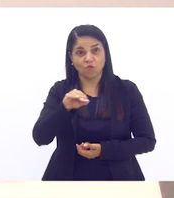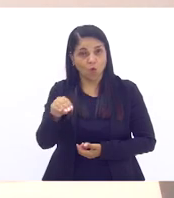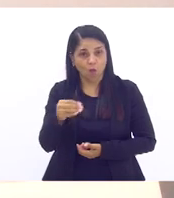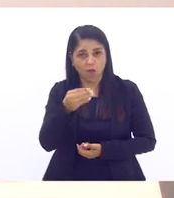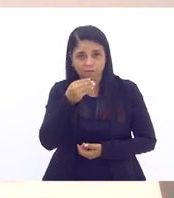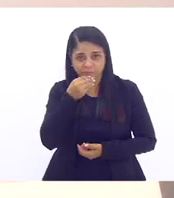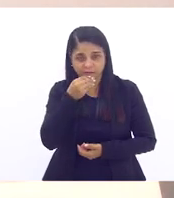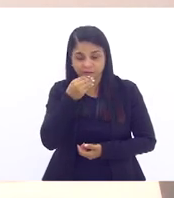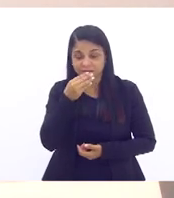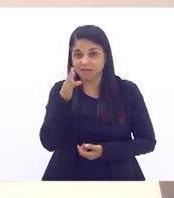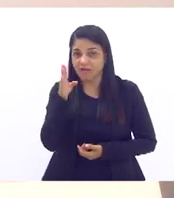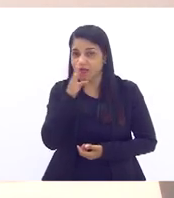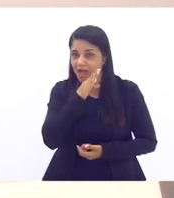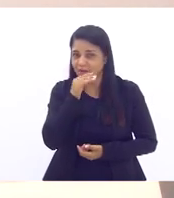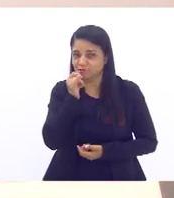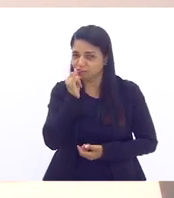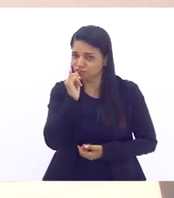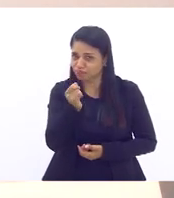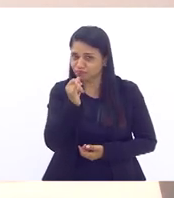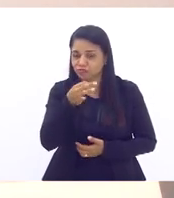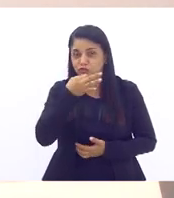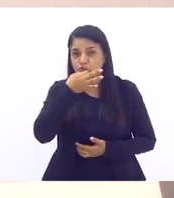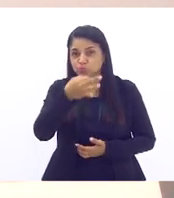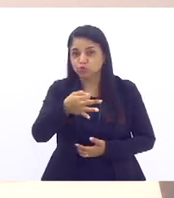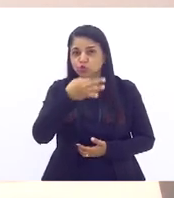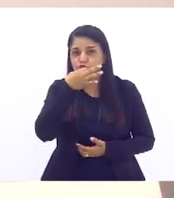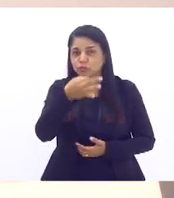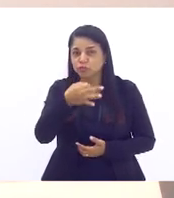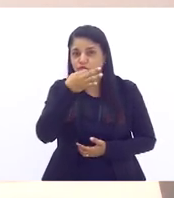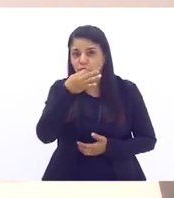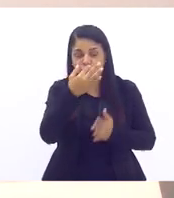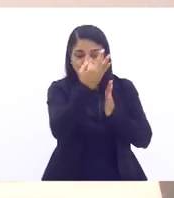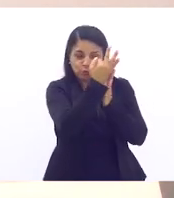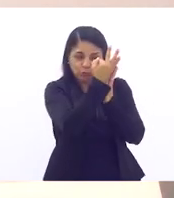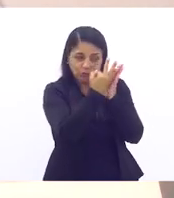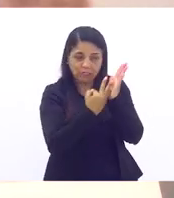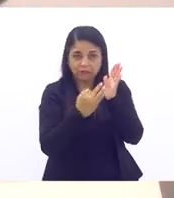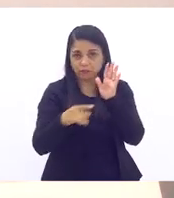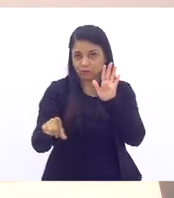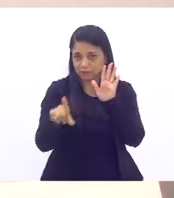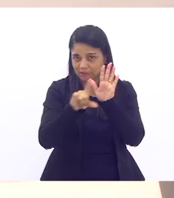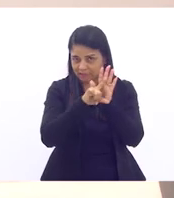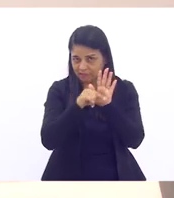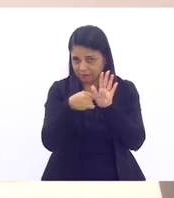Breves considerações e sugestões sobre esse texto legislativo